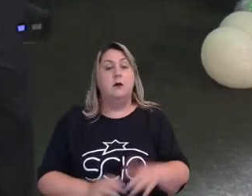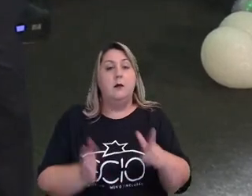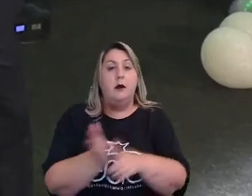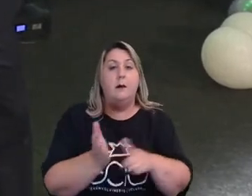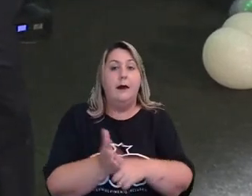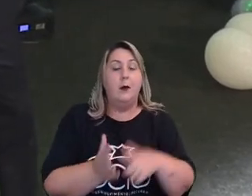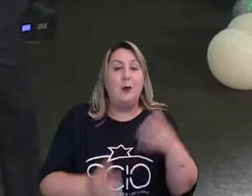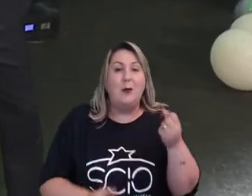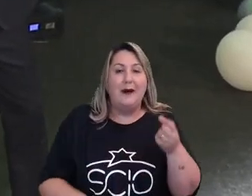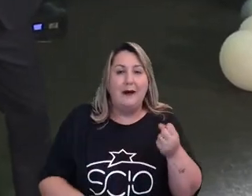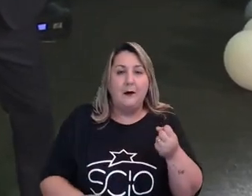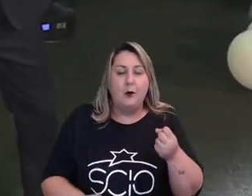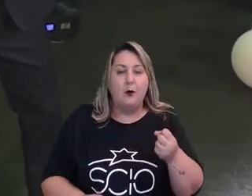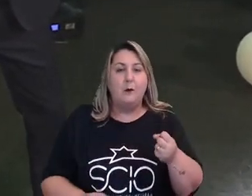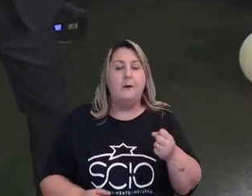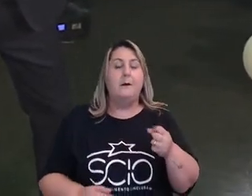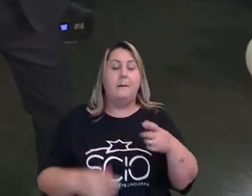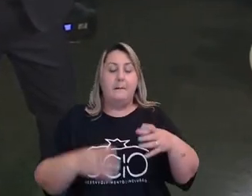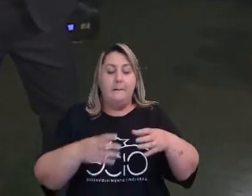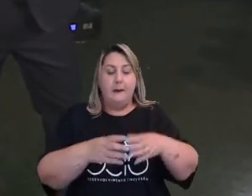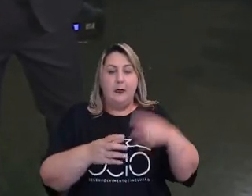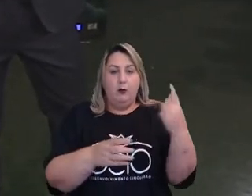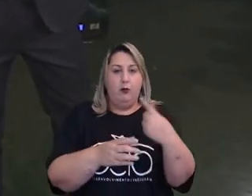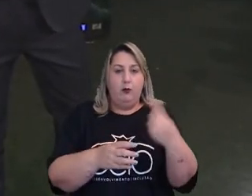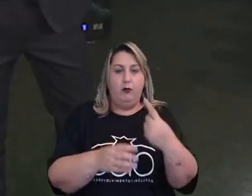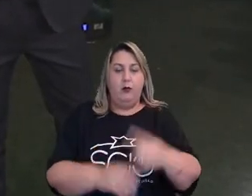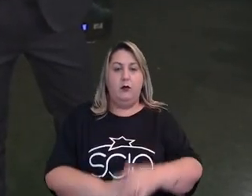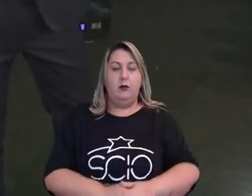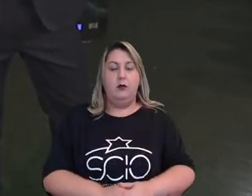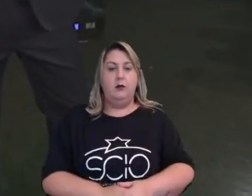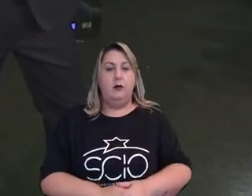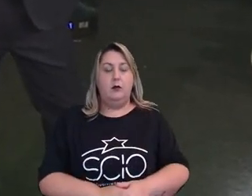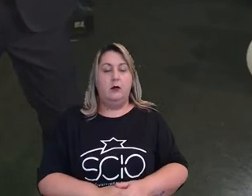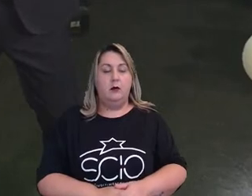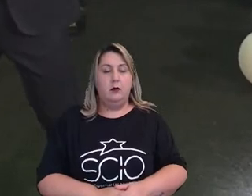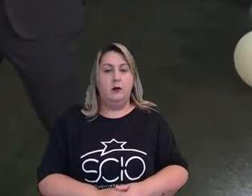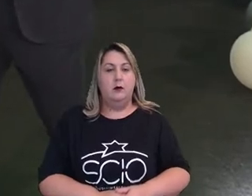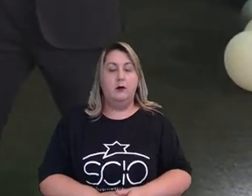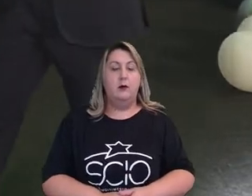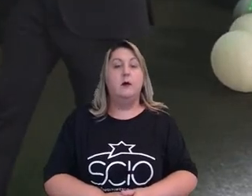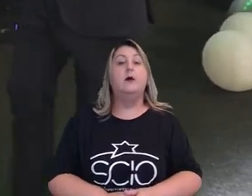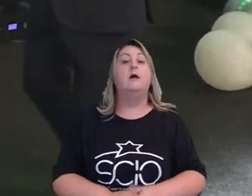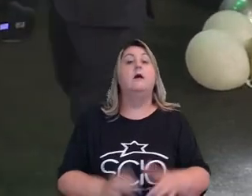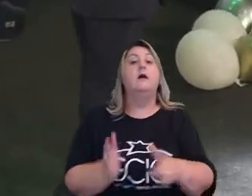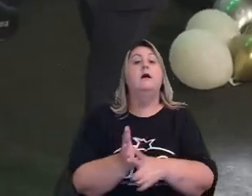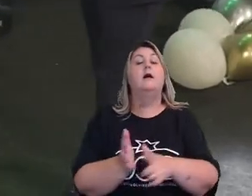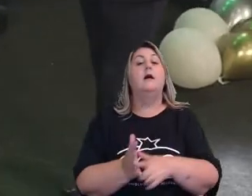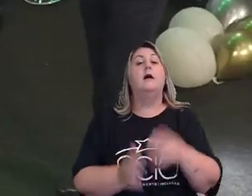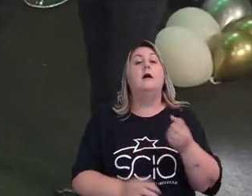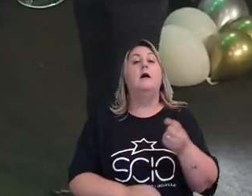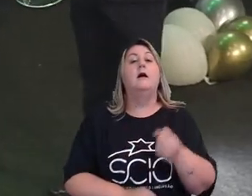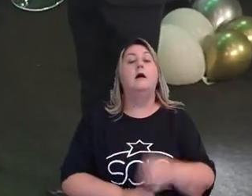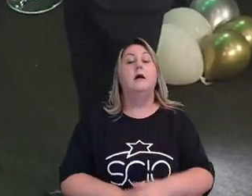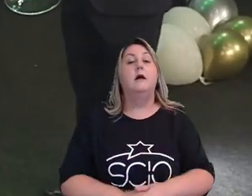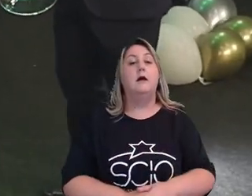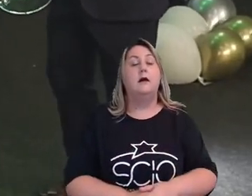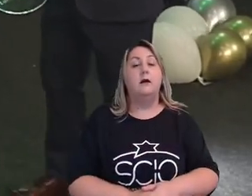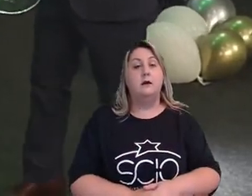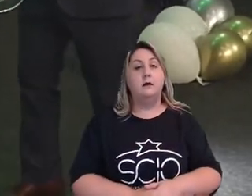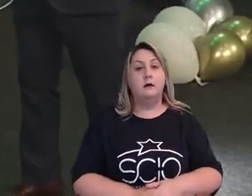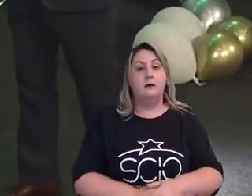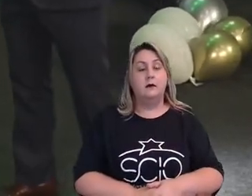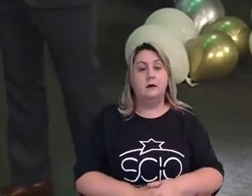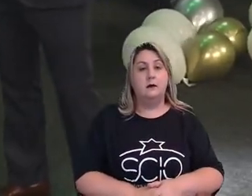Bora. Branco, valendo uma super panela de pressão. Muito bem, papelzinho branco, Pronto. Bora lá. Vamos lá agora,